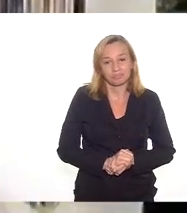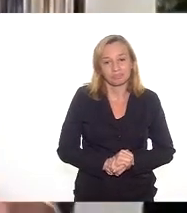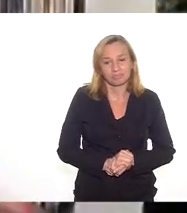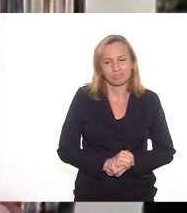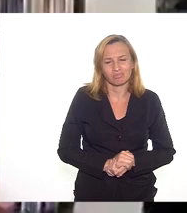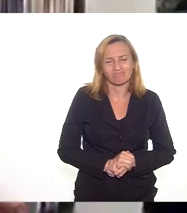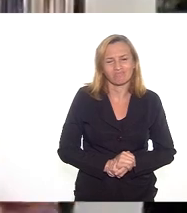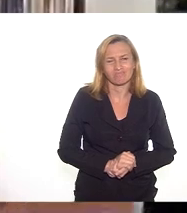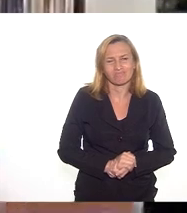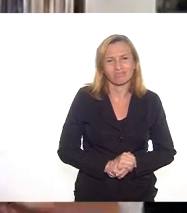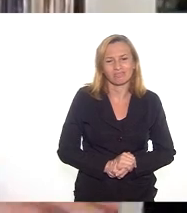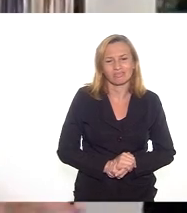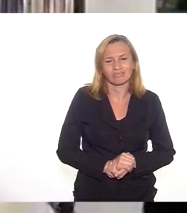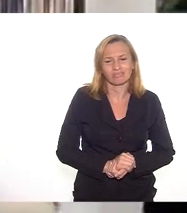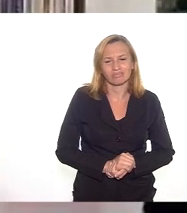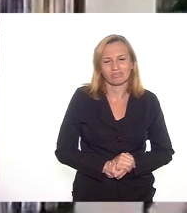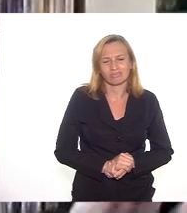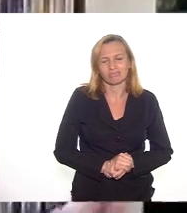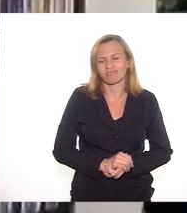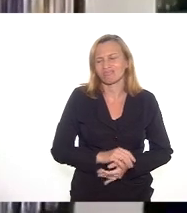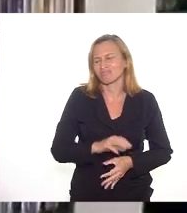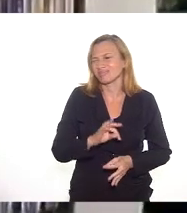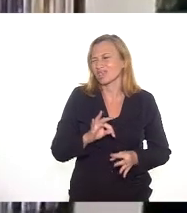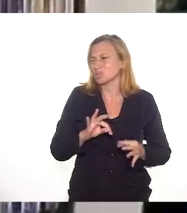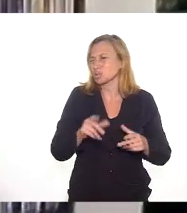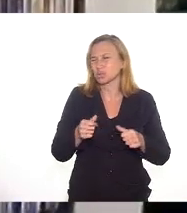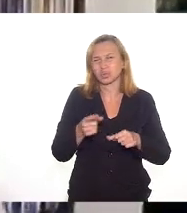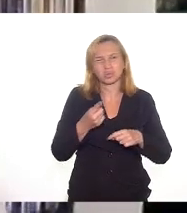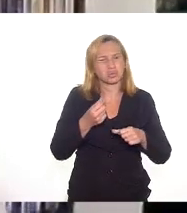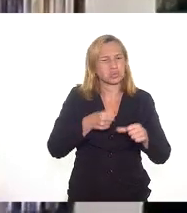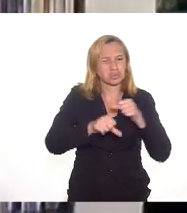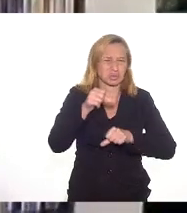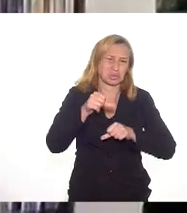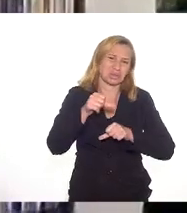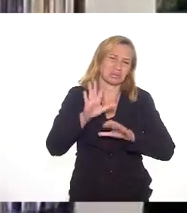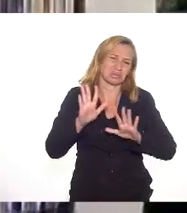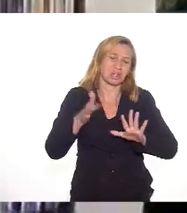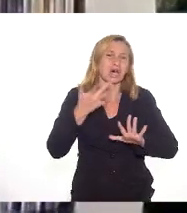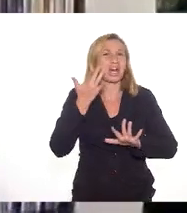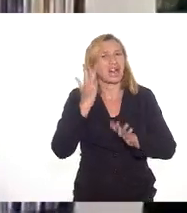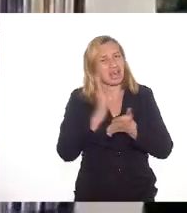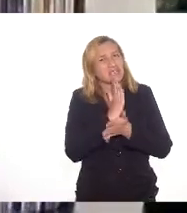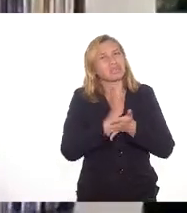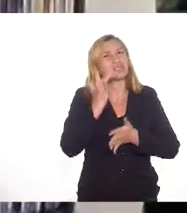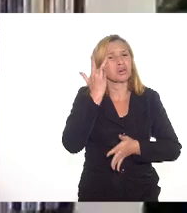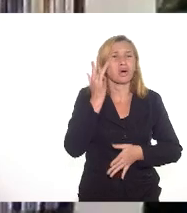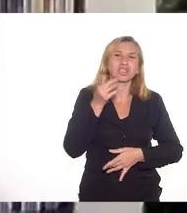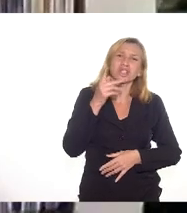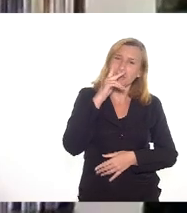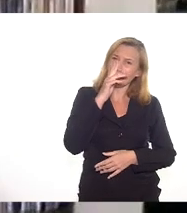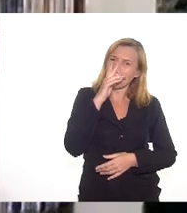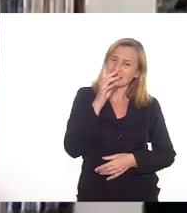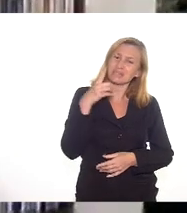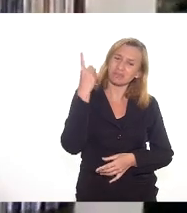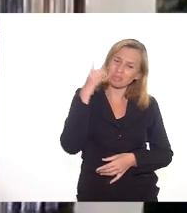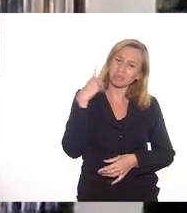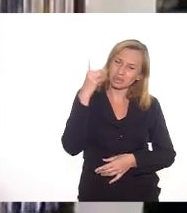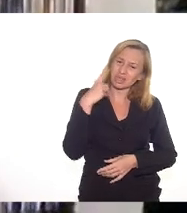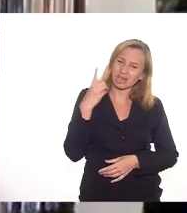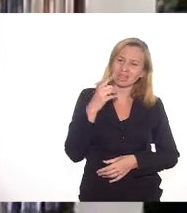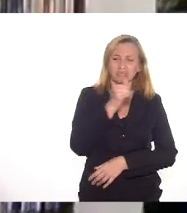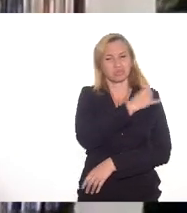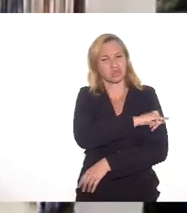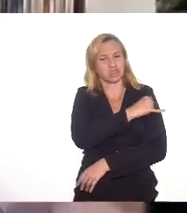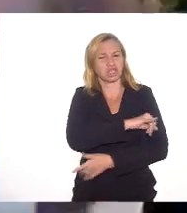Está totalmente no rumo contrário. Às vezes eu acho que parece que os deputados da Assembleia do Rio